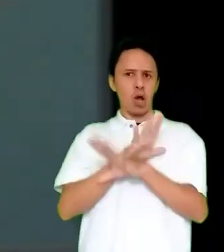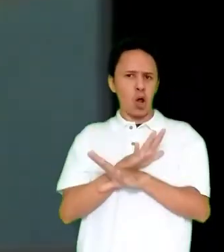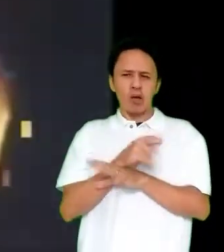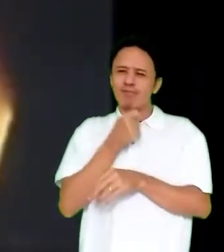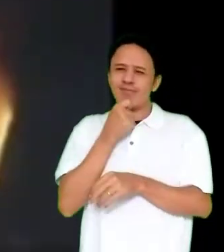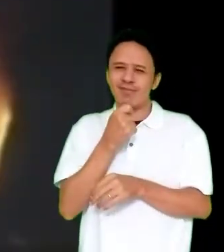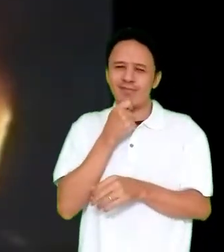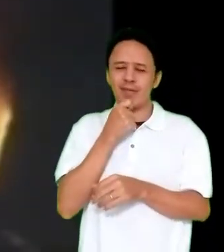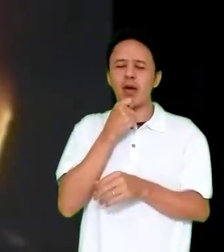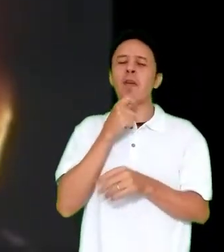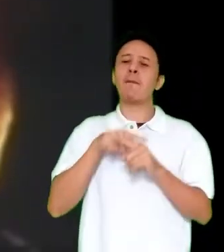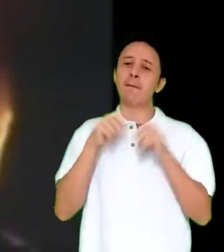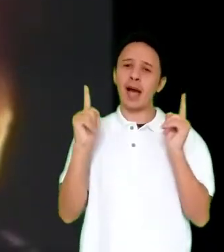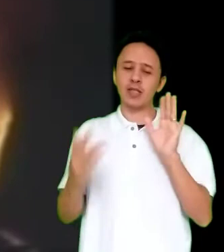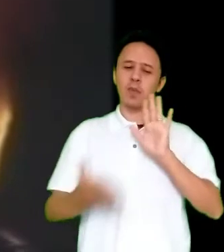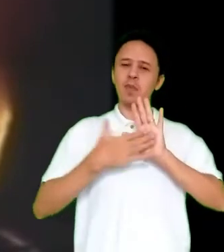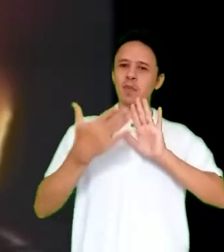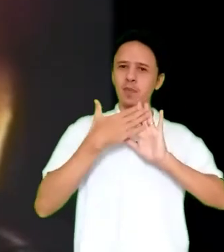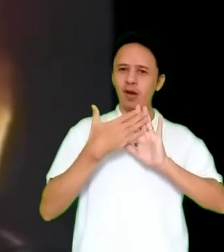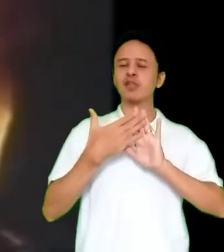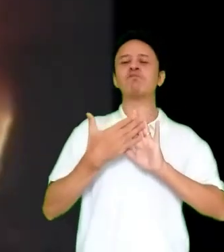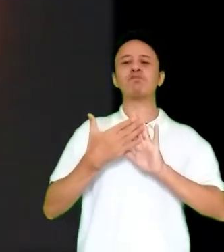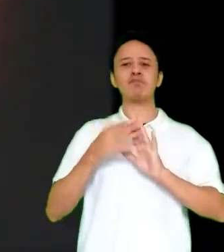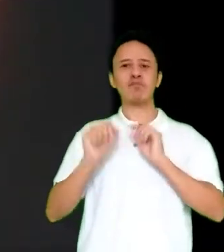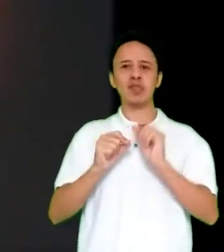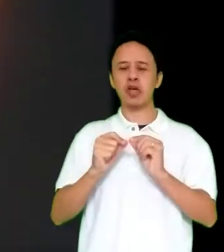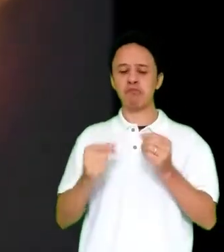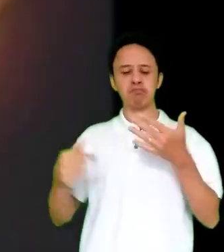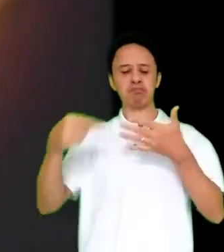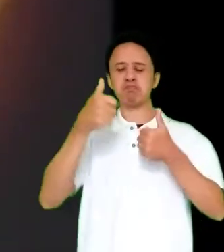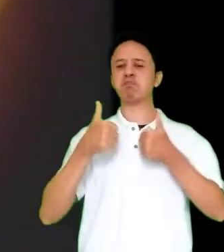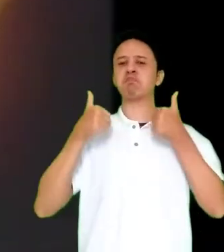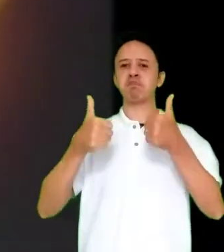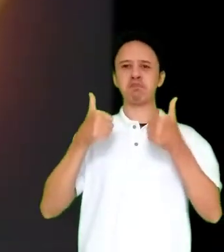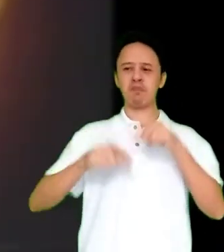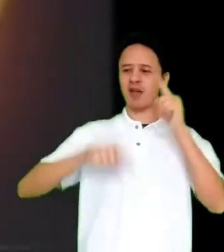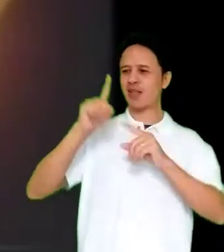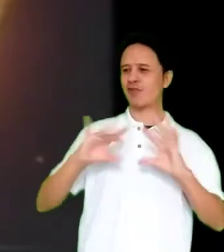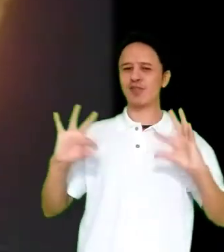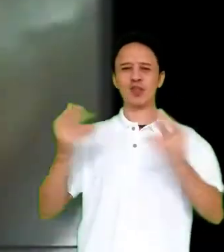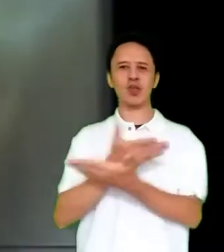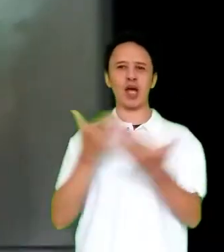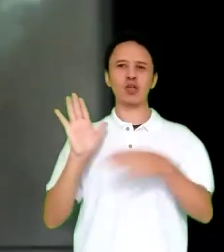cumpriu inteiramente. Mesmo assim, é uma promessa de benefícios materiais para todos.